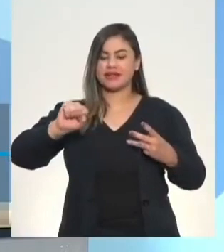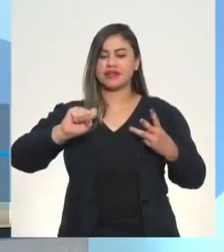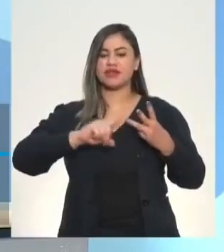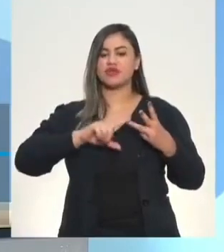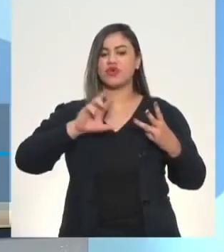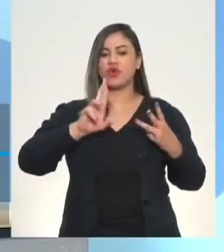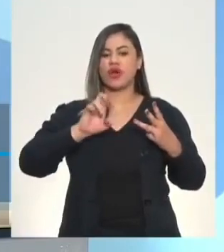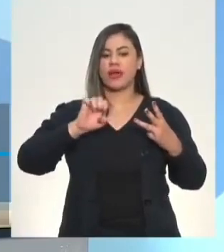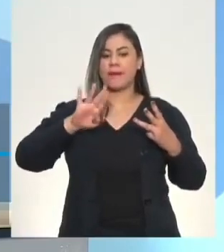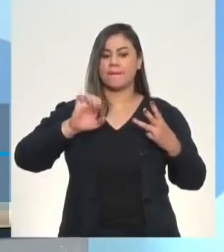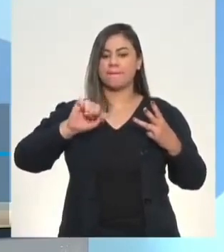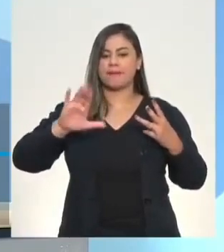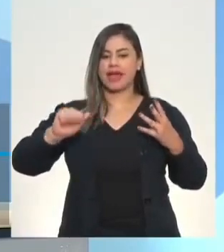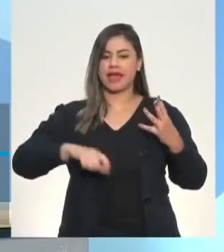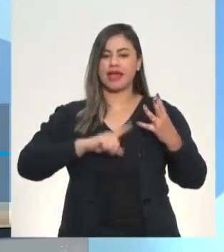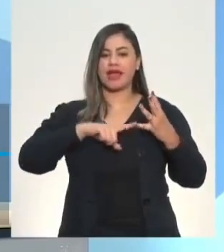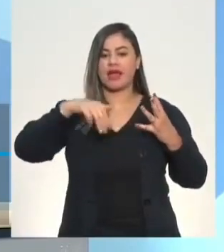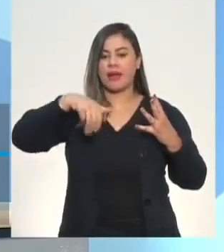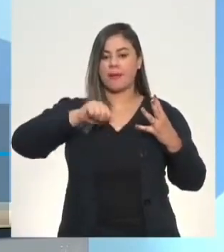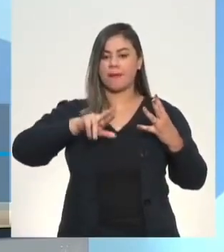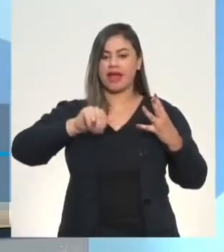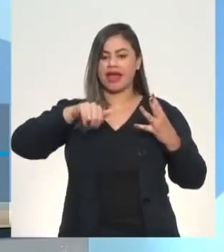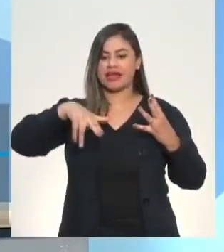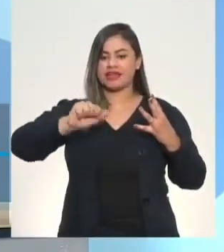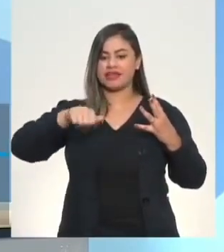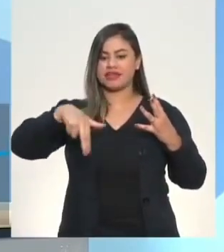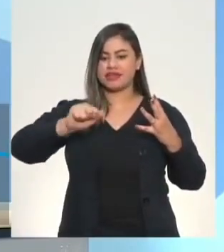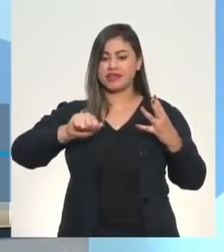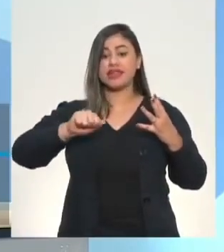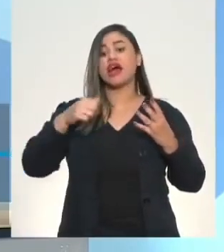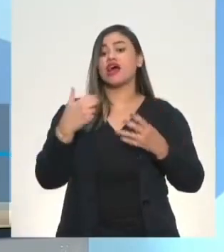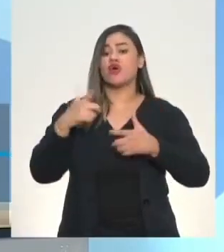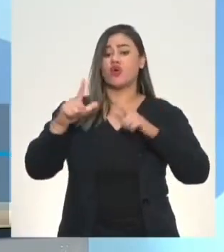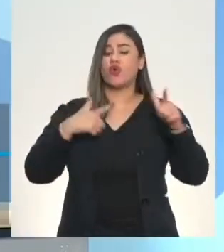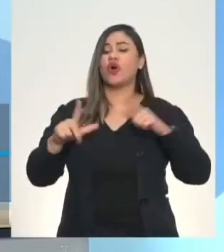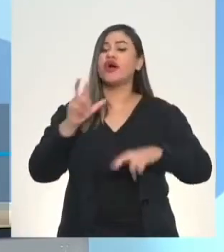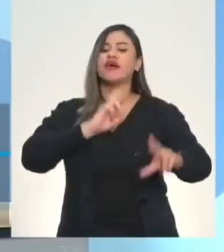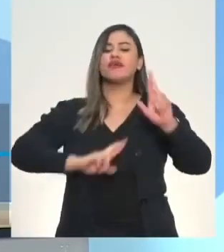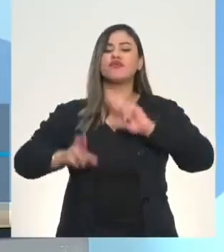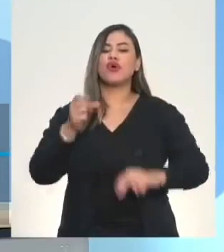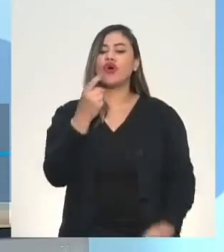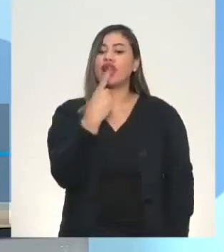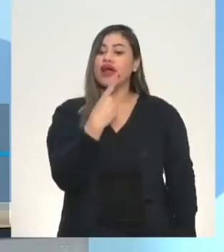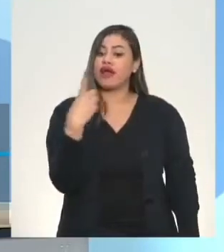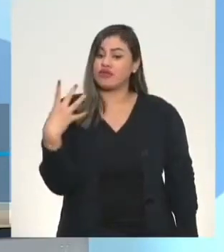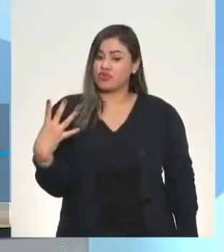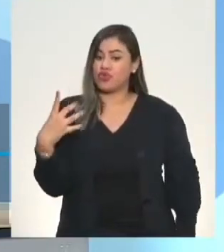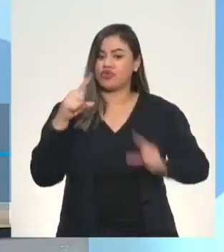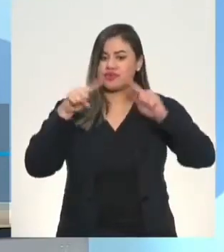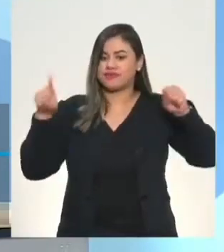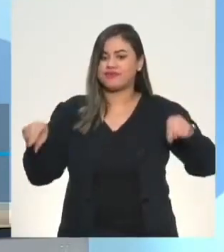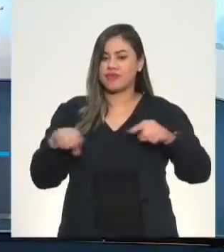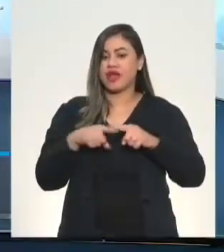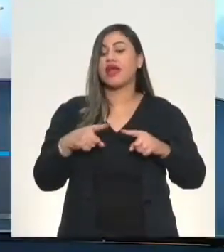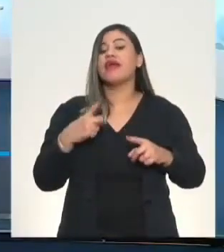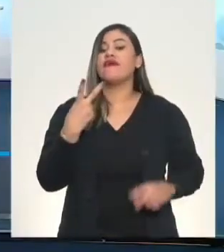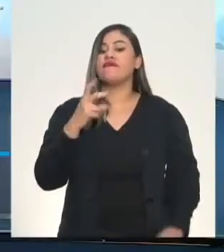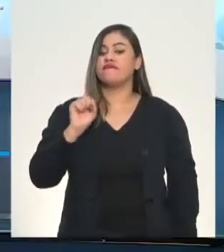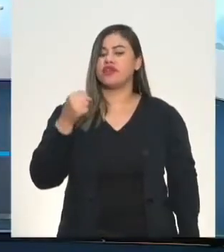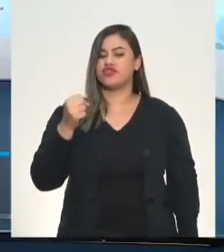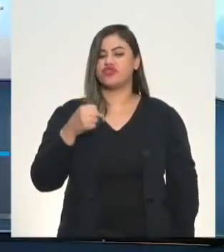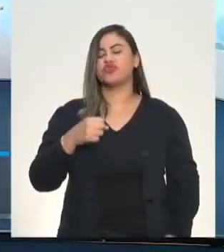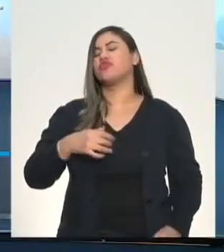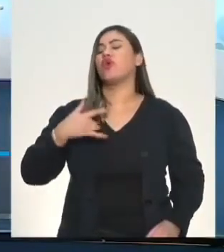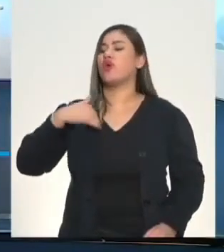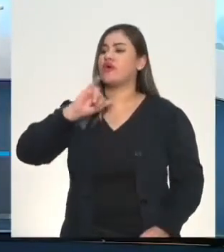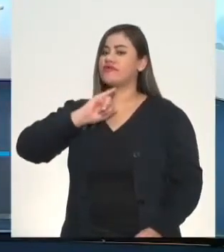Rebeca Castro, Mariana Silva, entre outros, estão dizendo 14 e 28. Legal. Posso dar um recadinho antes de você ler mais um